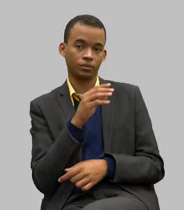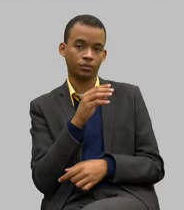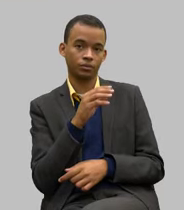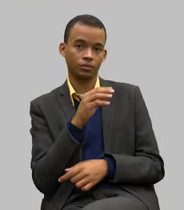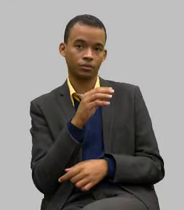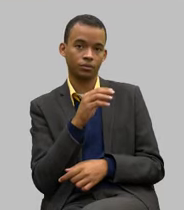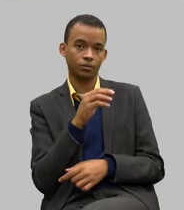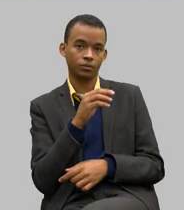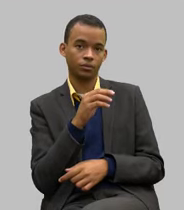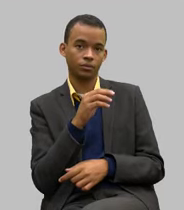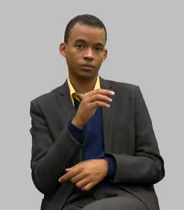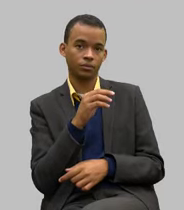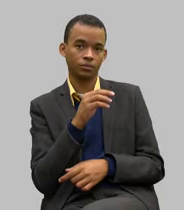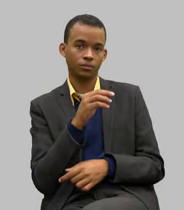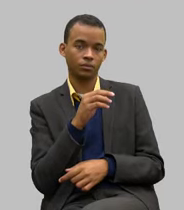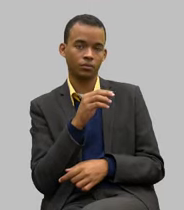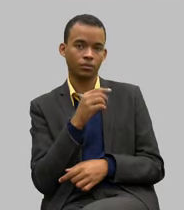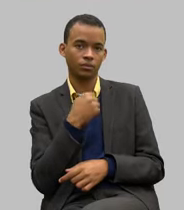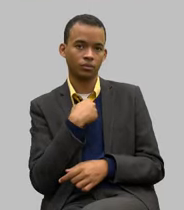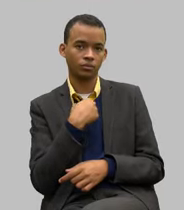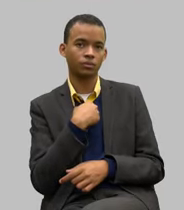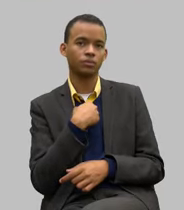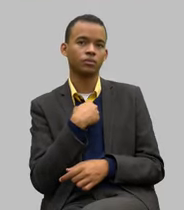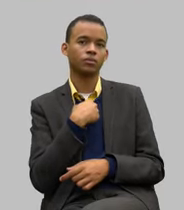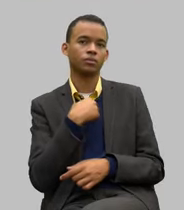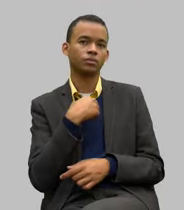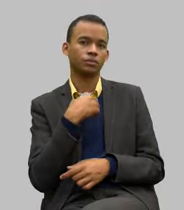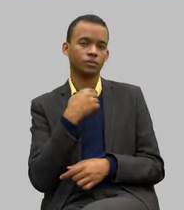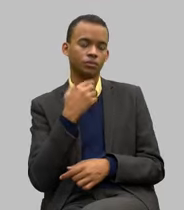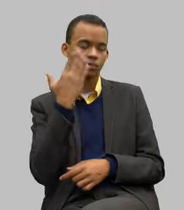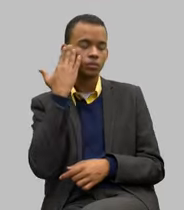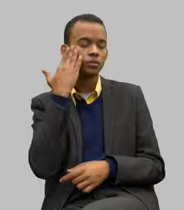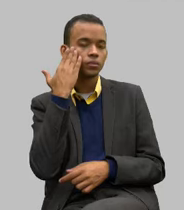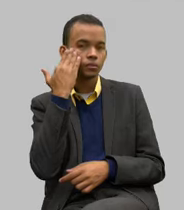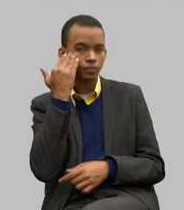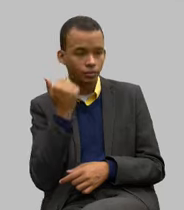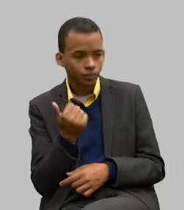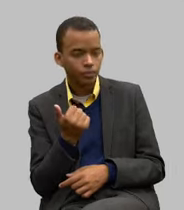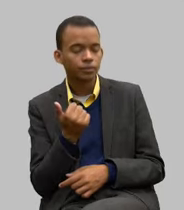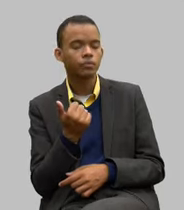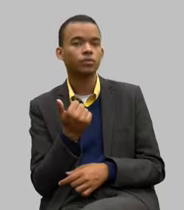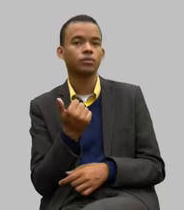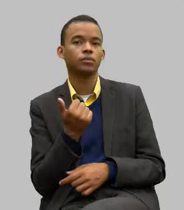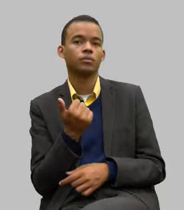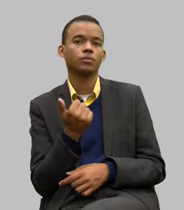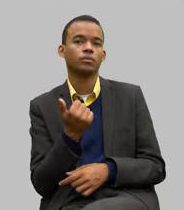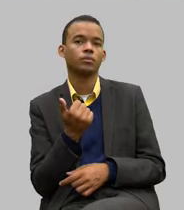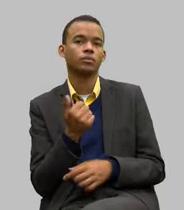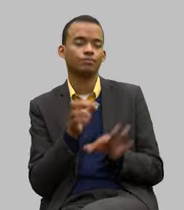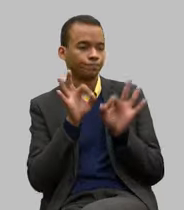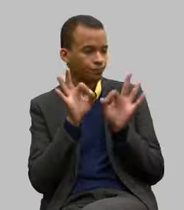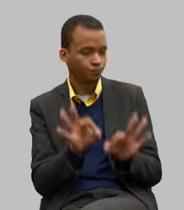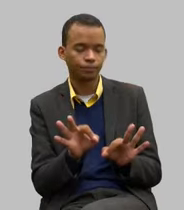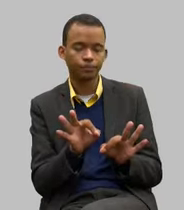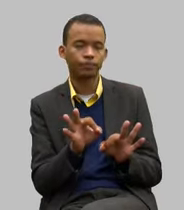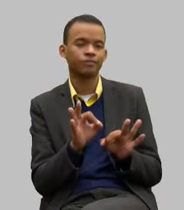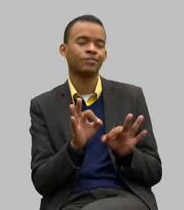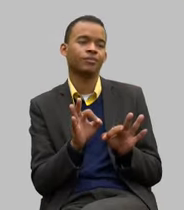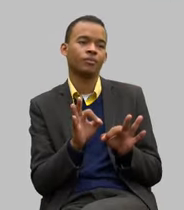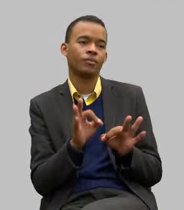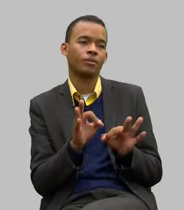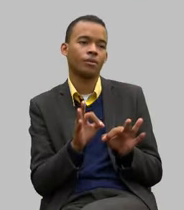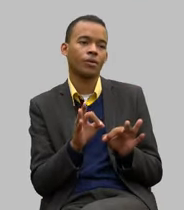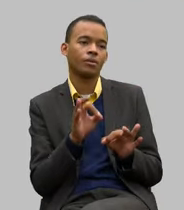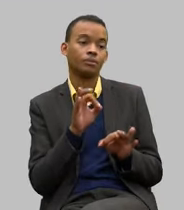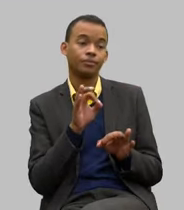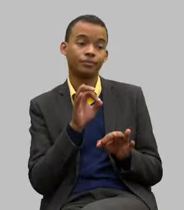ah ok vou falar mais Eu eu tenho eu tenho a a a a compreensão de que não